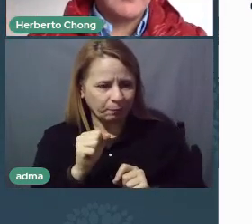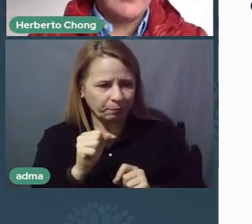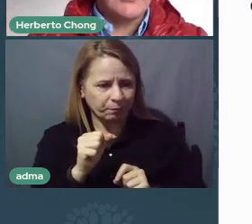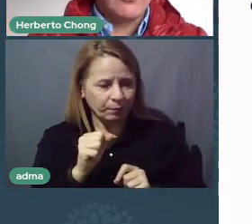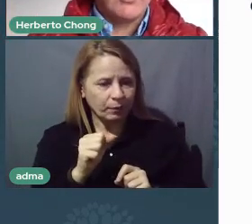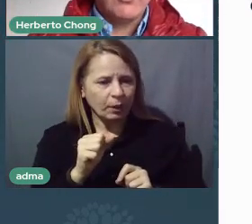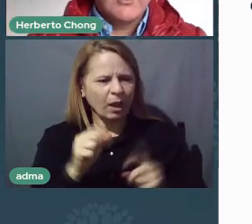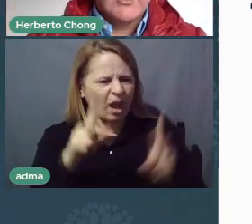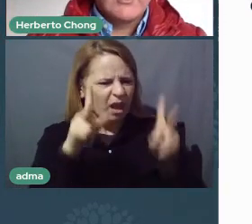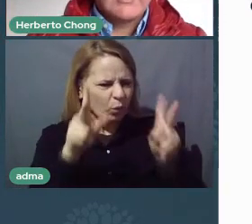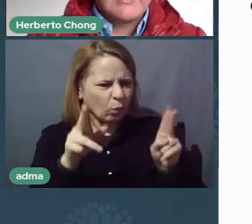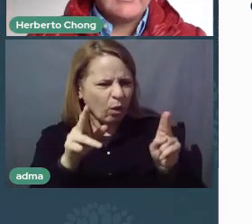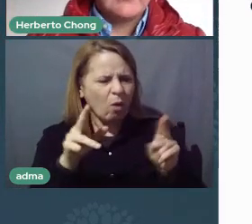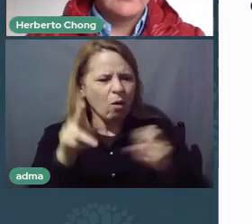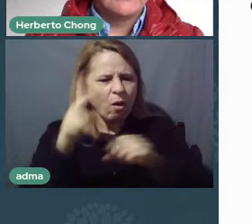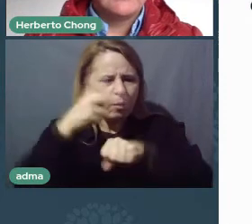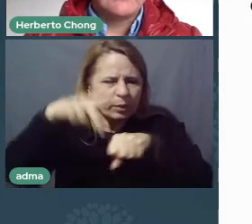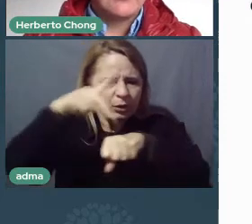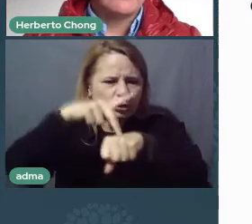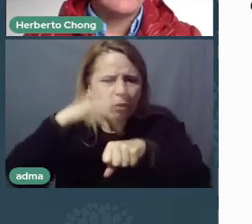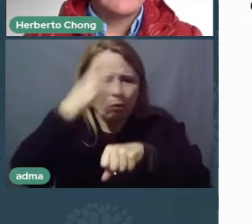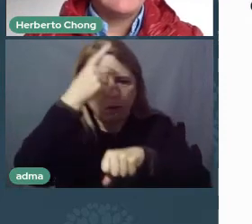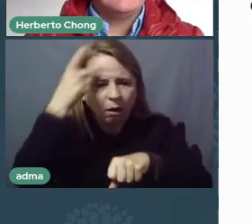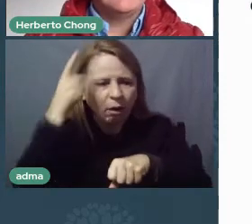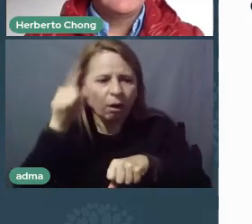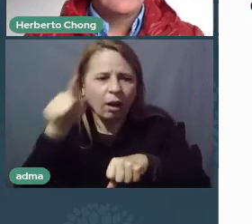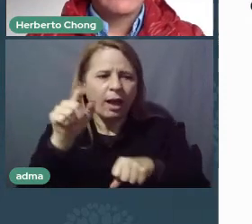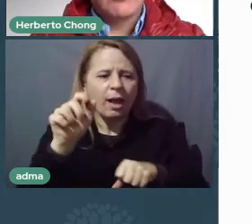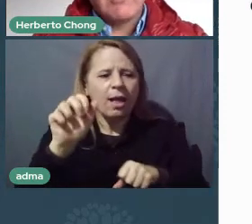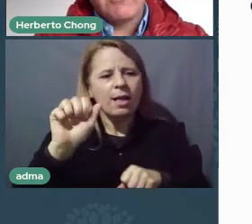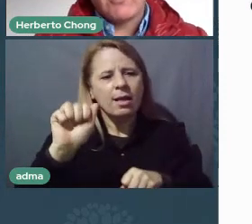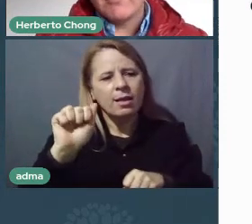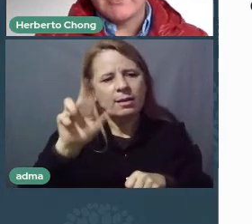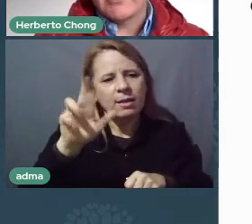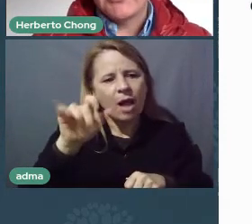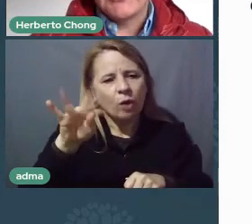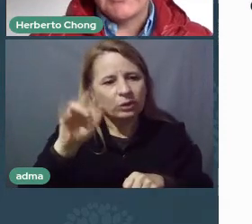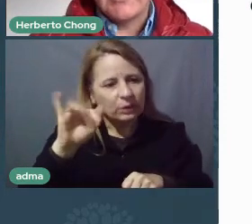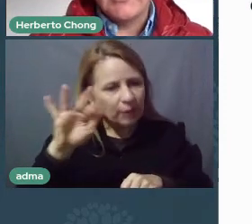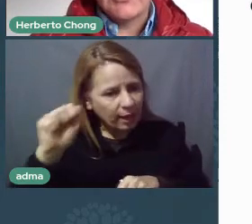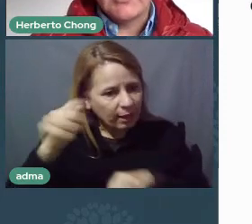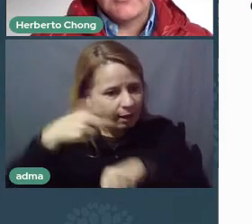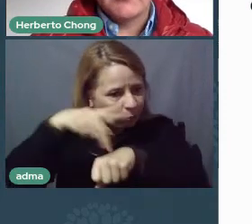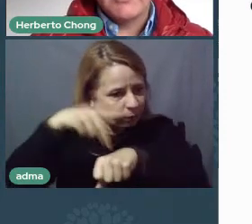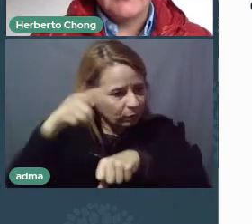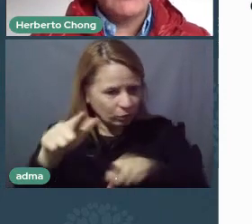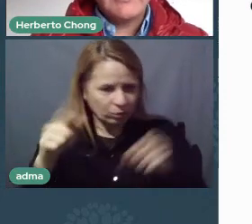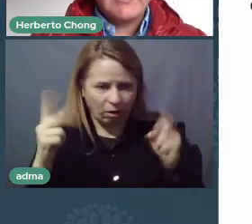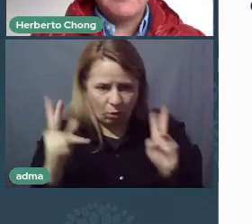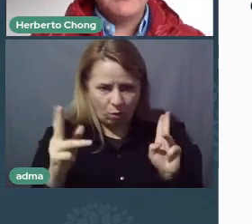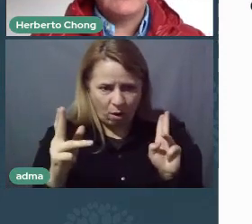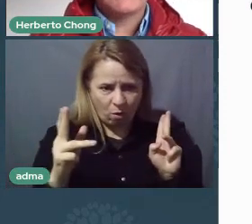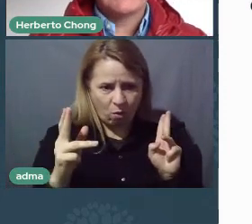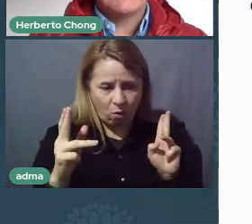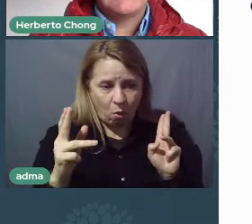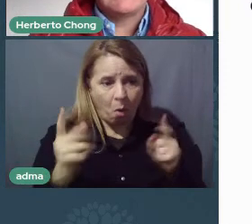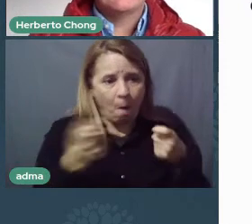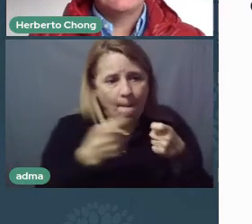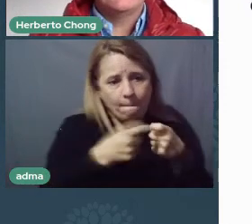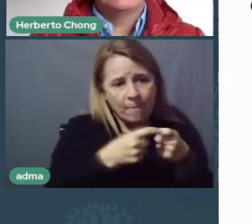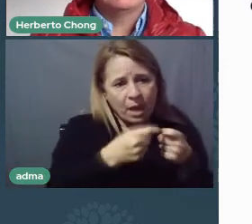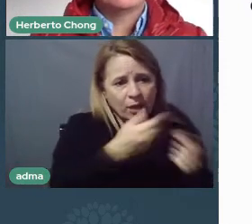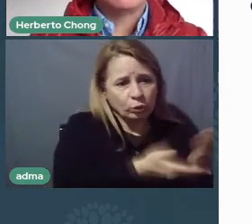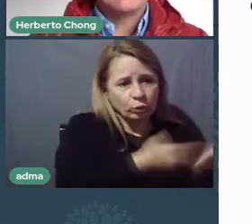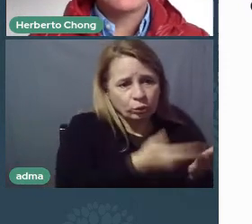comporta exatamente igual lá na Austrália, como a forma que a gente atende aqui também não é a mesma que